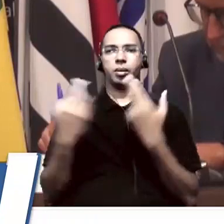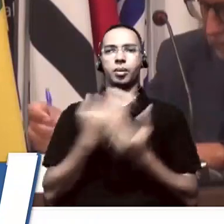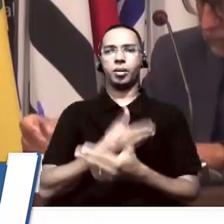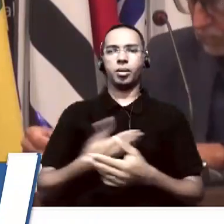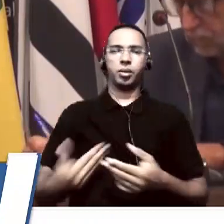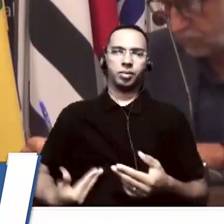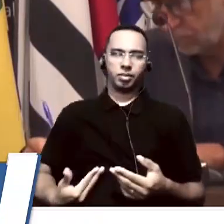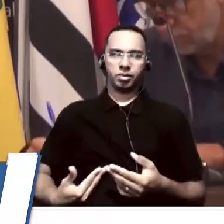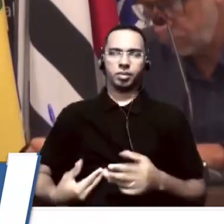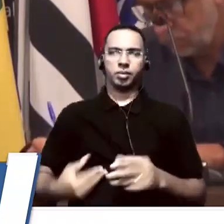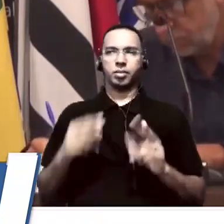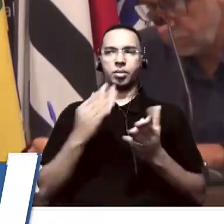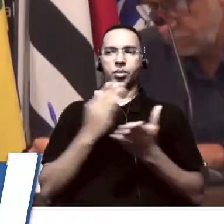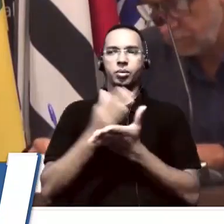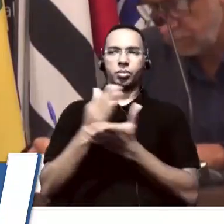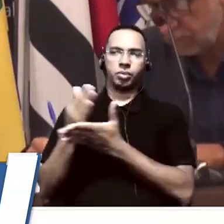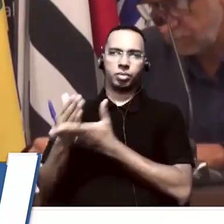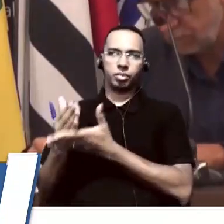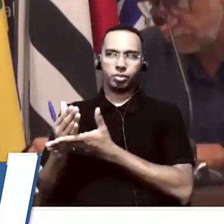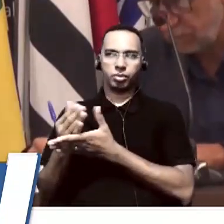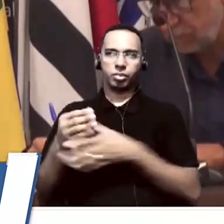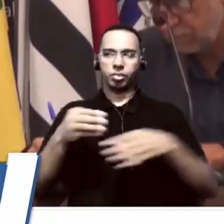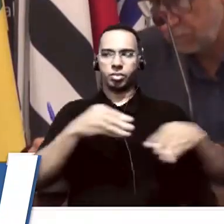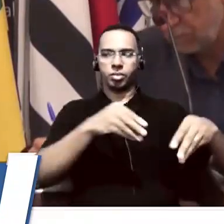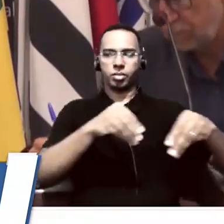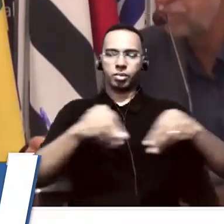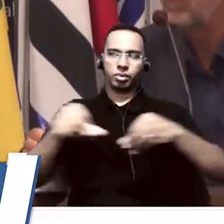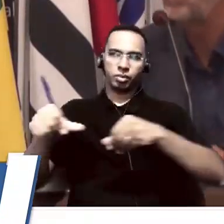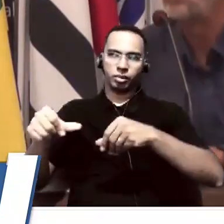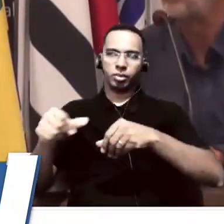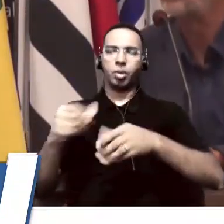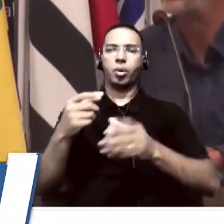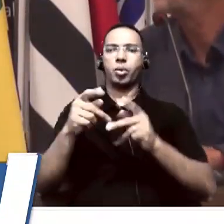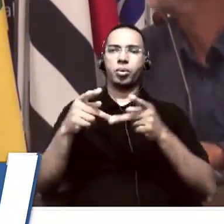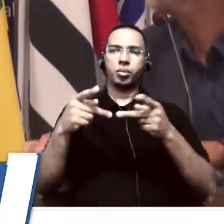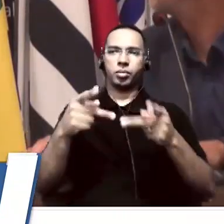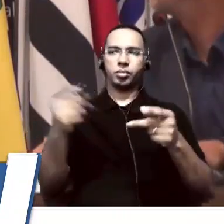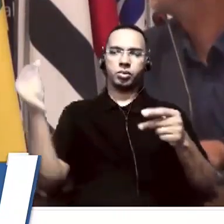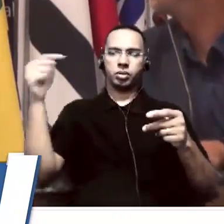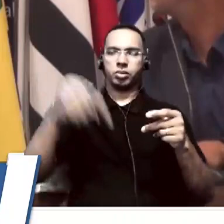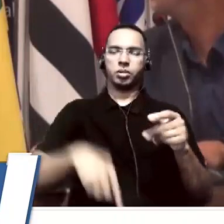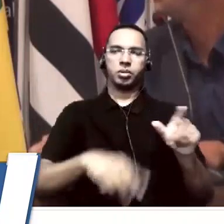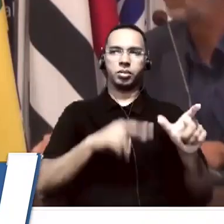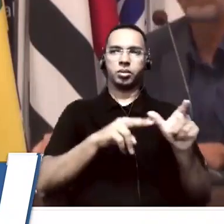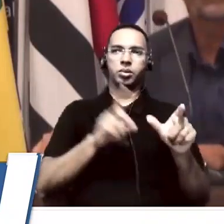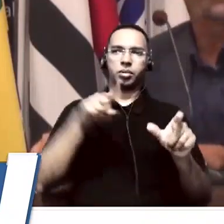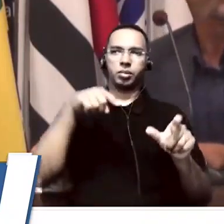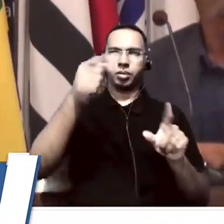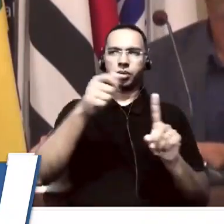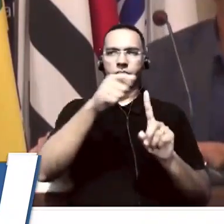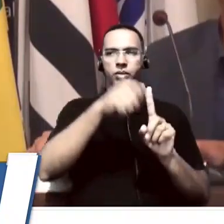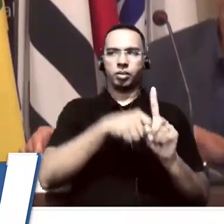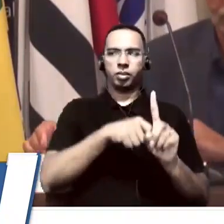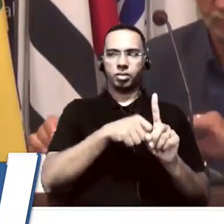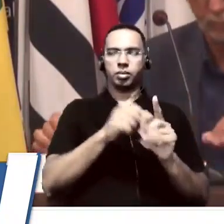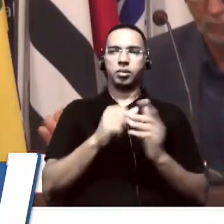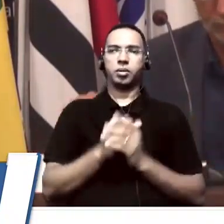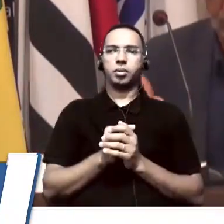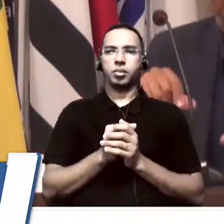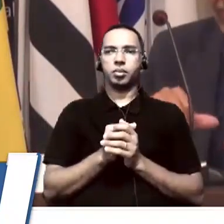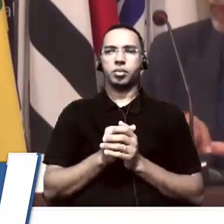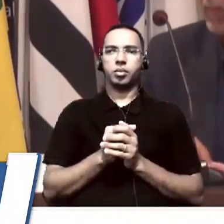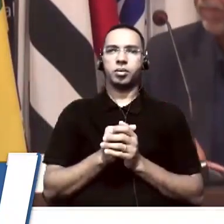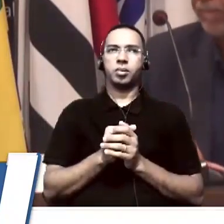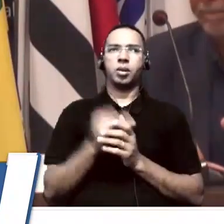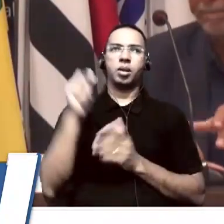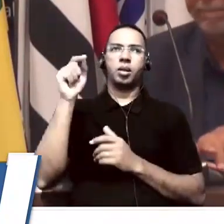sobre parcelamento de solo. É um projeto que deve vir para a Câmara no próximo mês. E a gente aqui